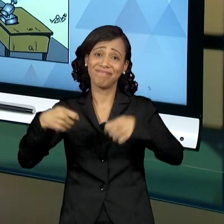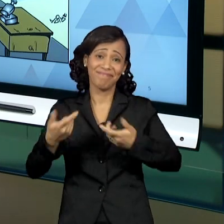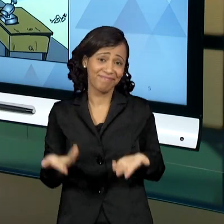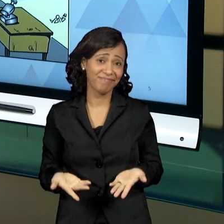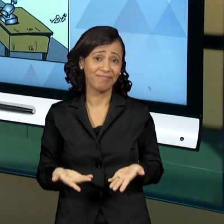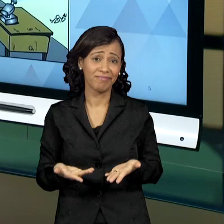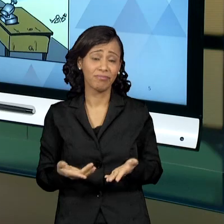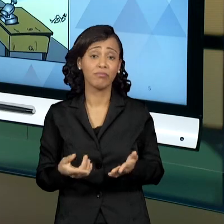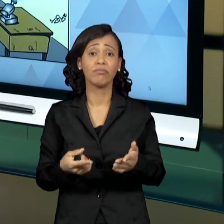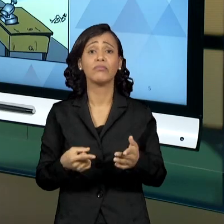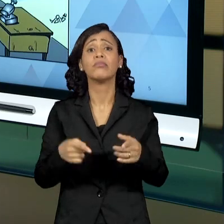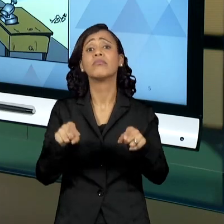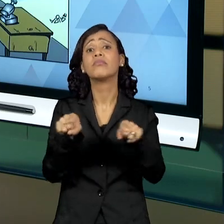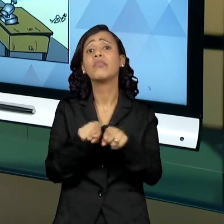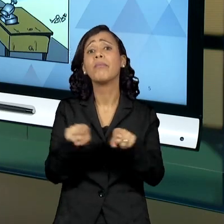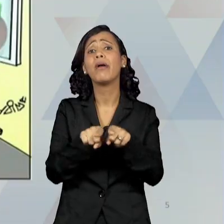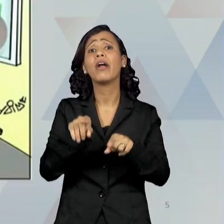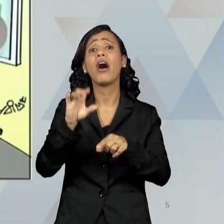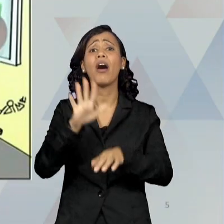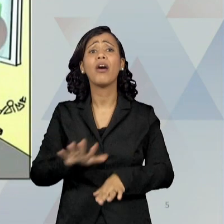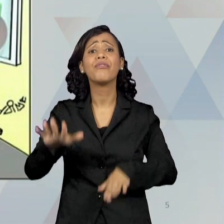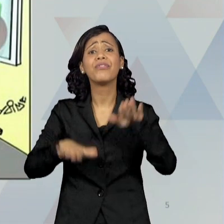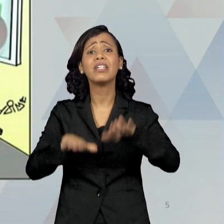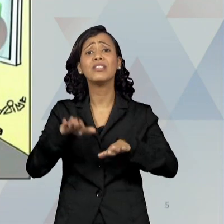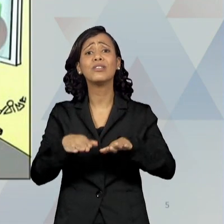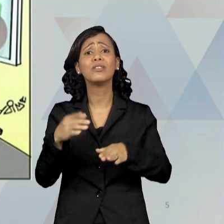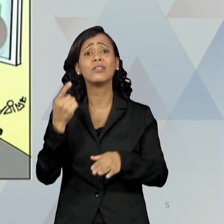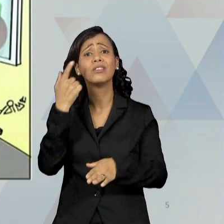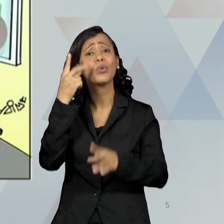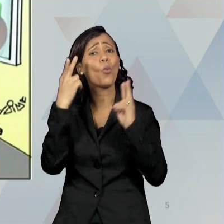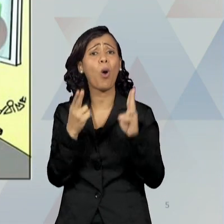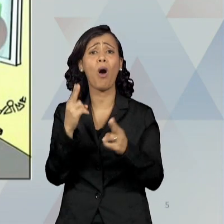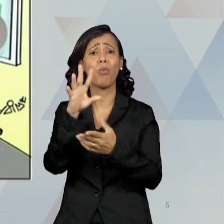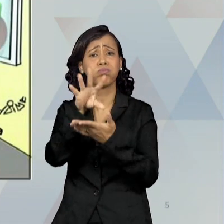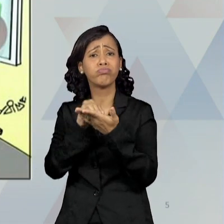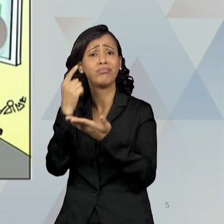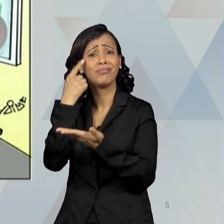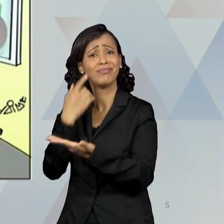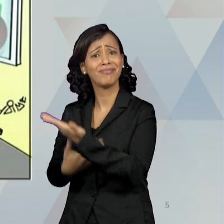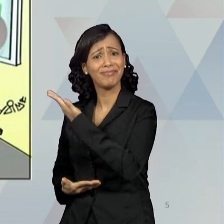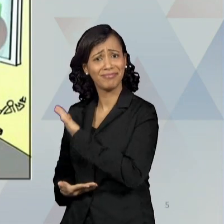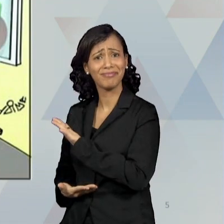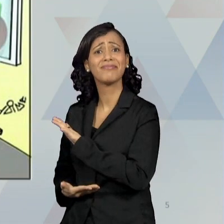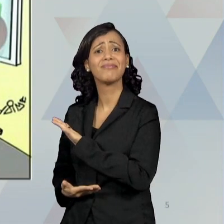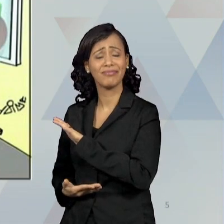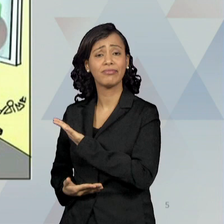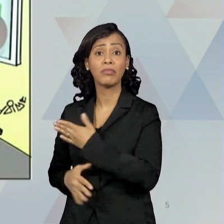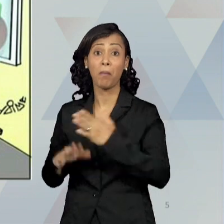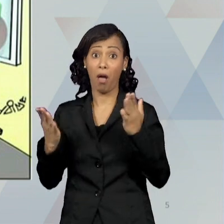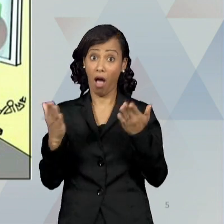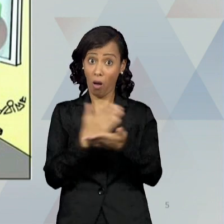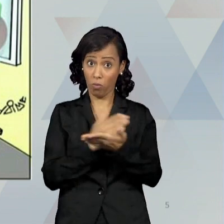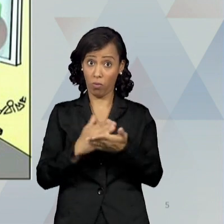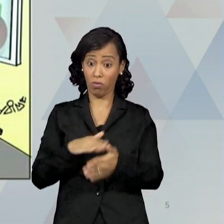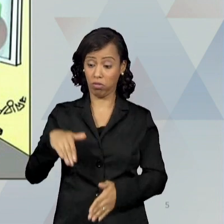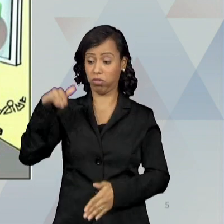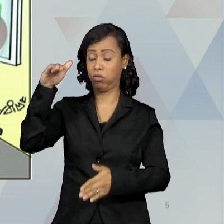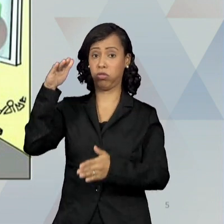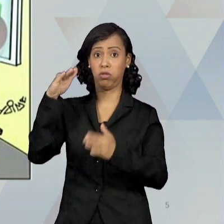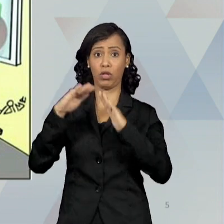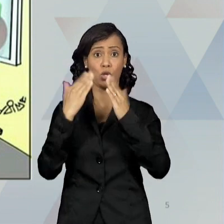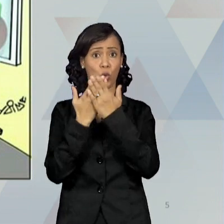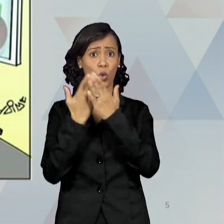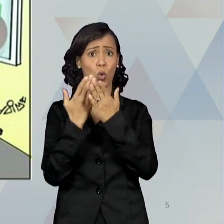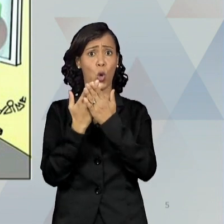ilustrado, por exemplo, nessa charge, né? Então, embora pessoas que já saíram do contexto escolar retornam e